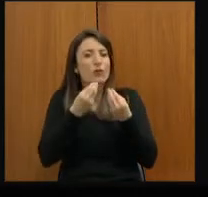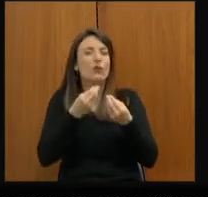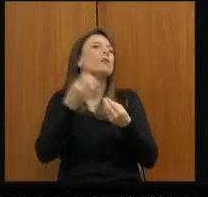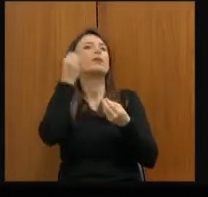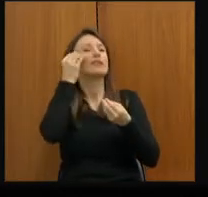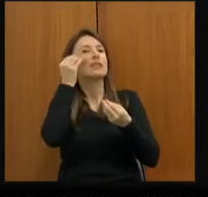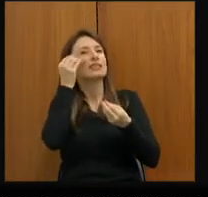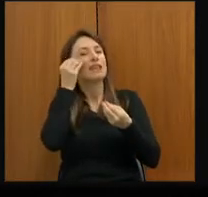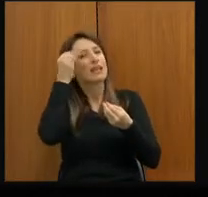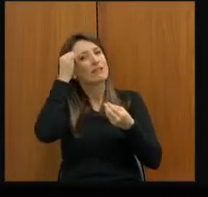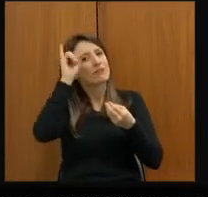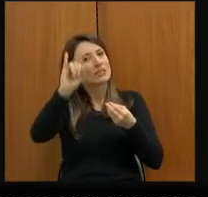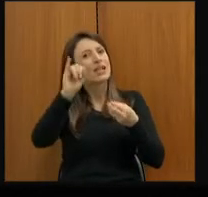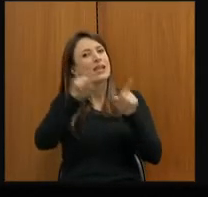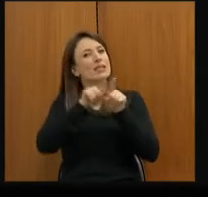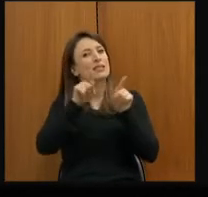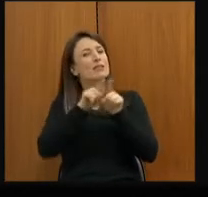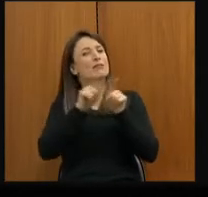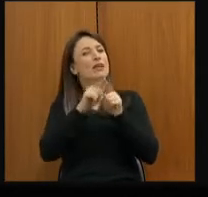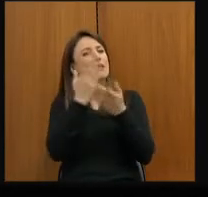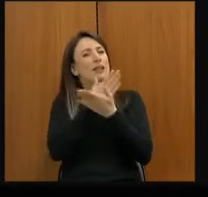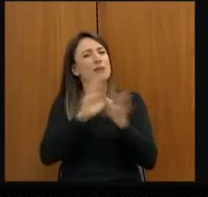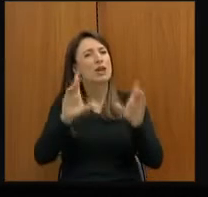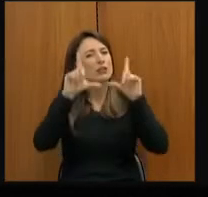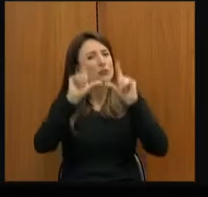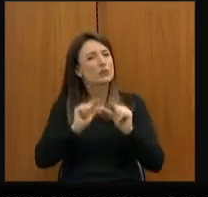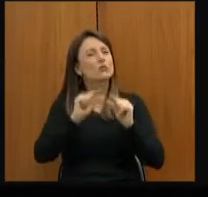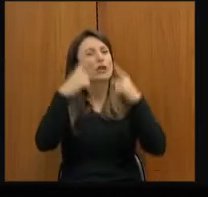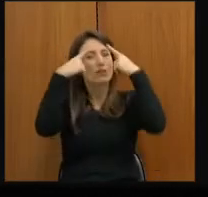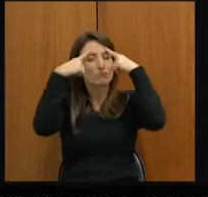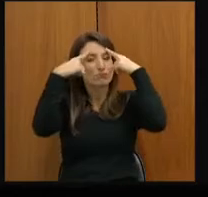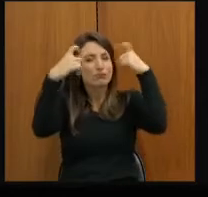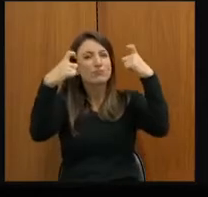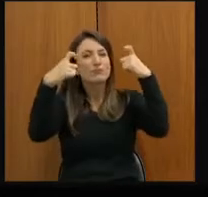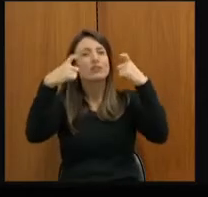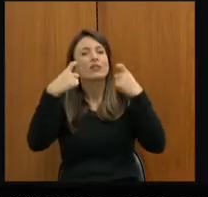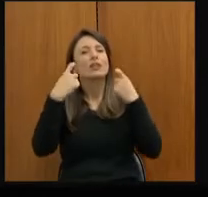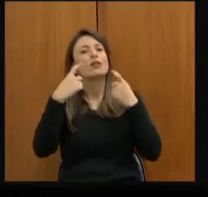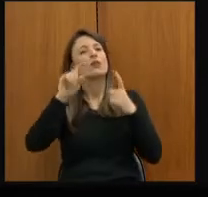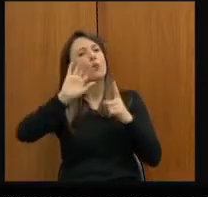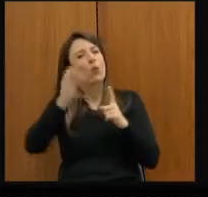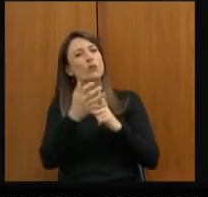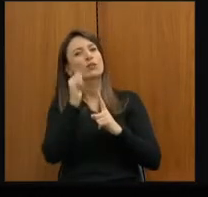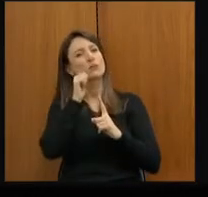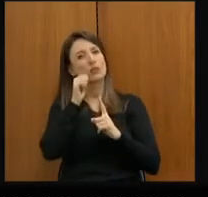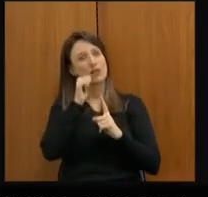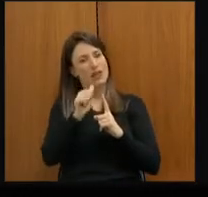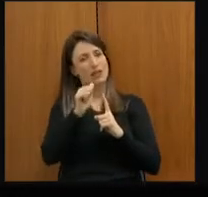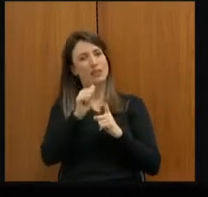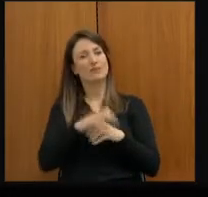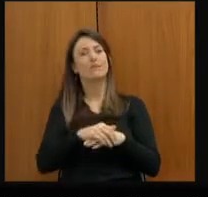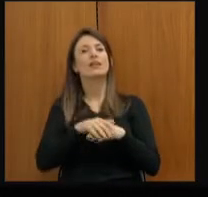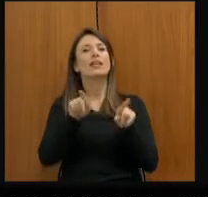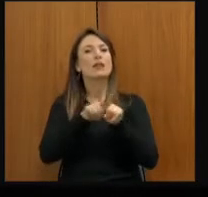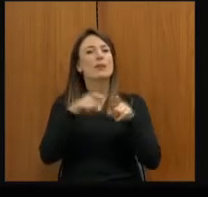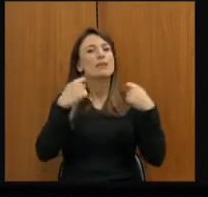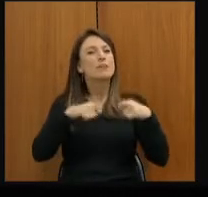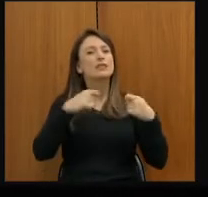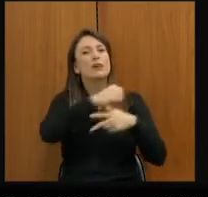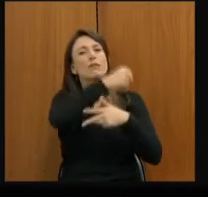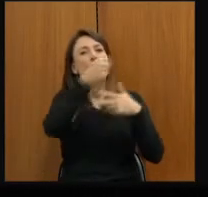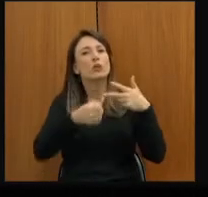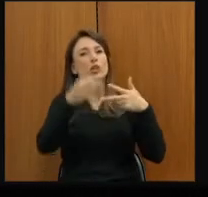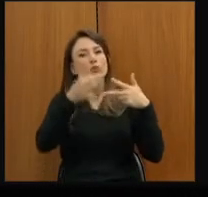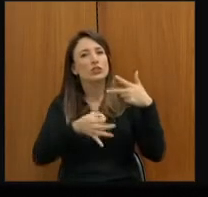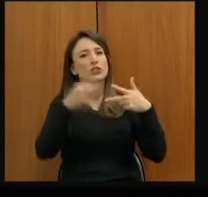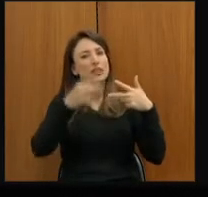à violência doméstica e familiar contra as mulheres bem como promover a articulação interna e externa do Poder Judiciário com